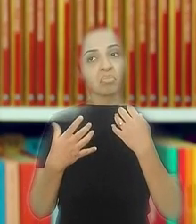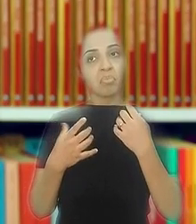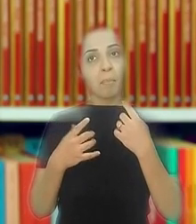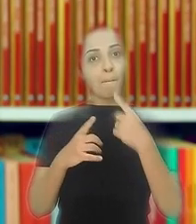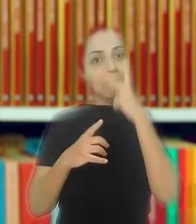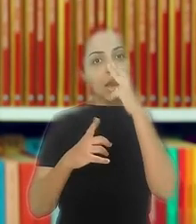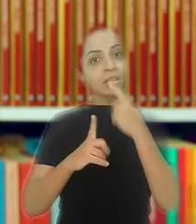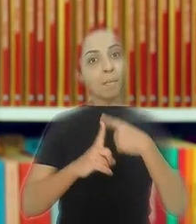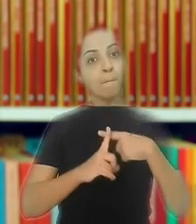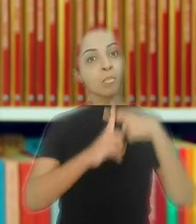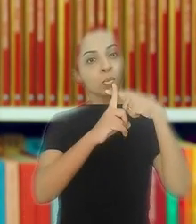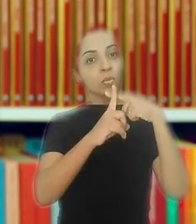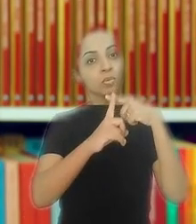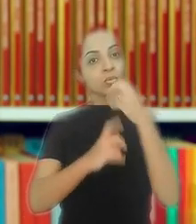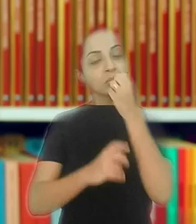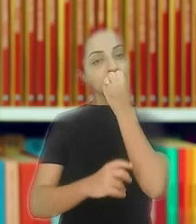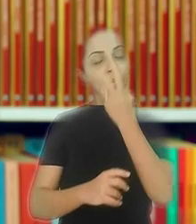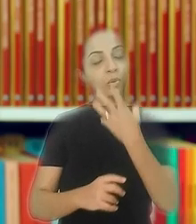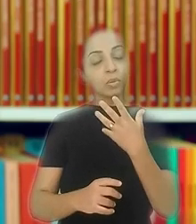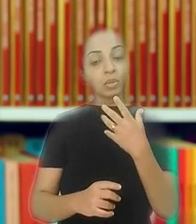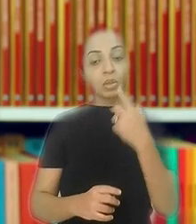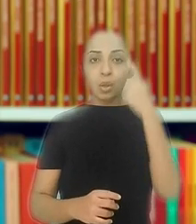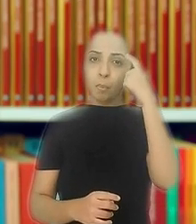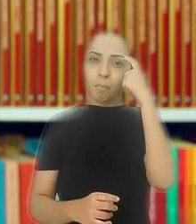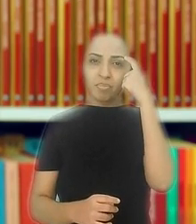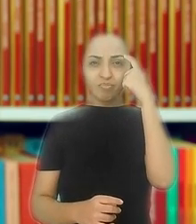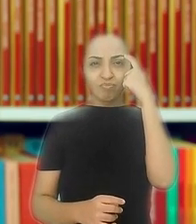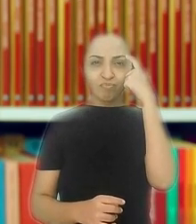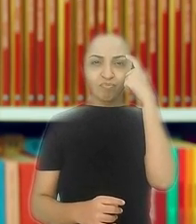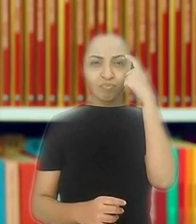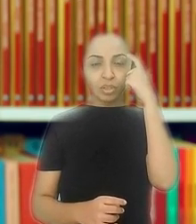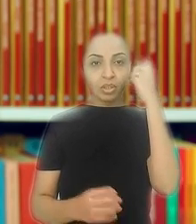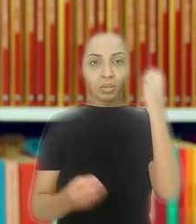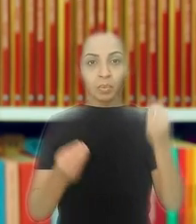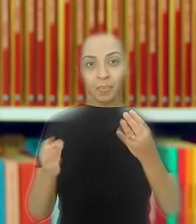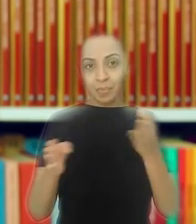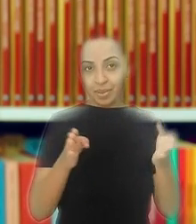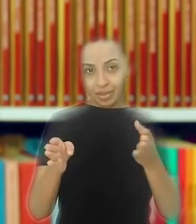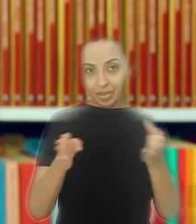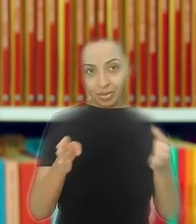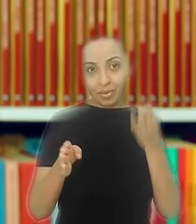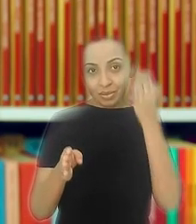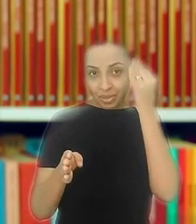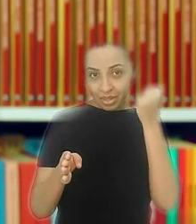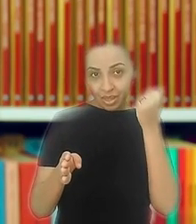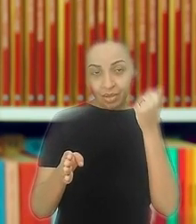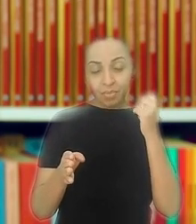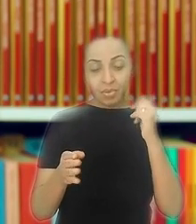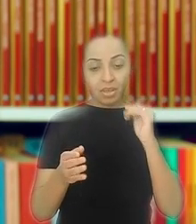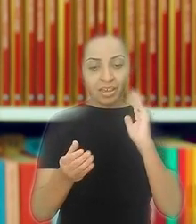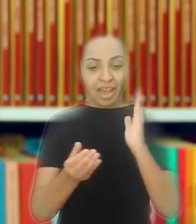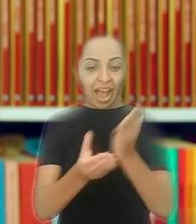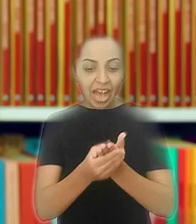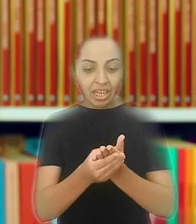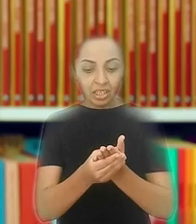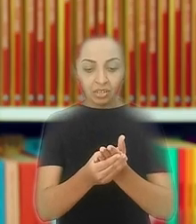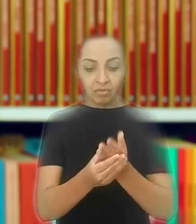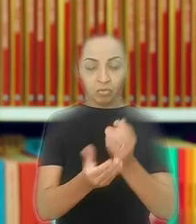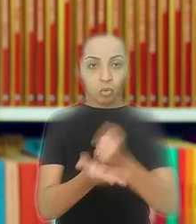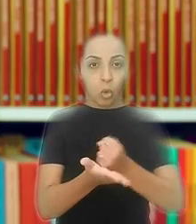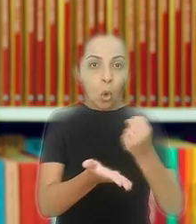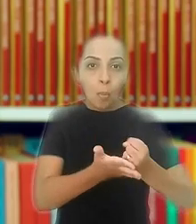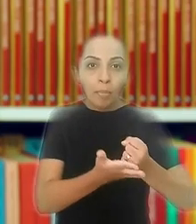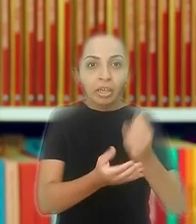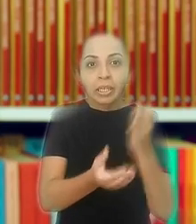eu não esperava que um livro que fosse tratar de burocracia estatal durante o período da ditadura arquivologia